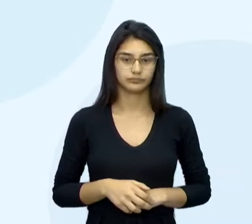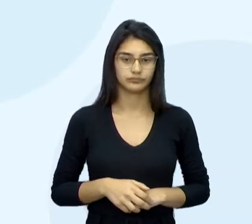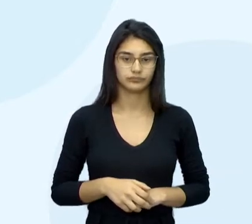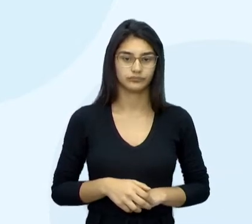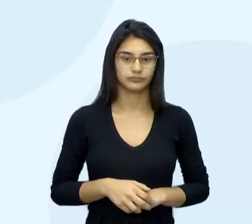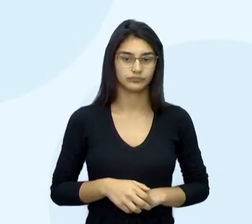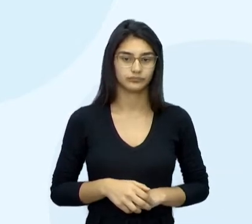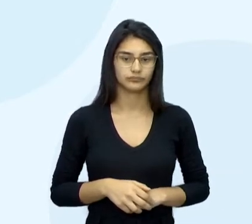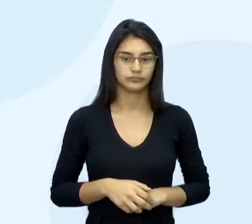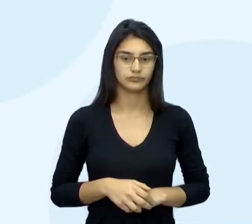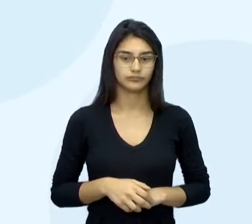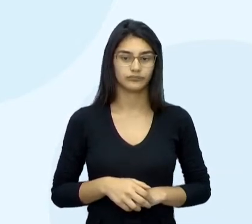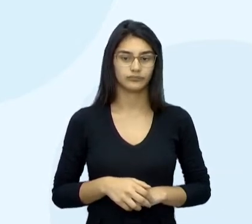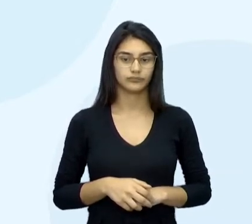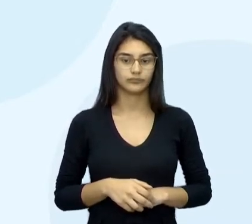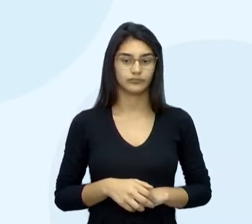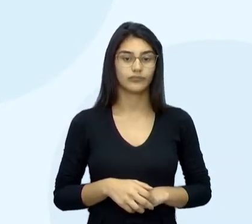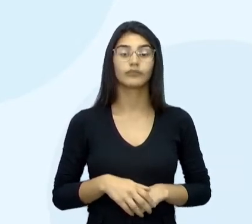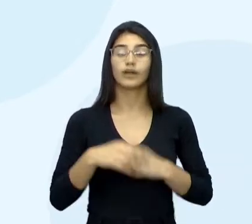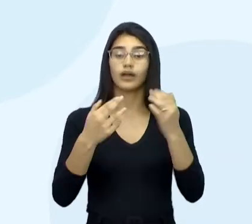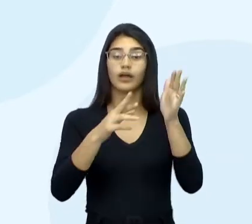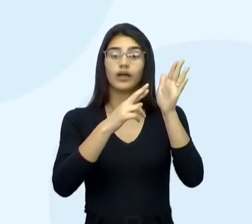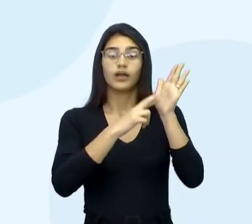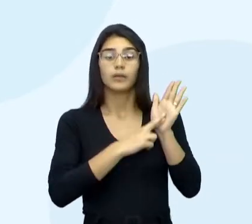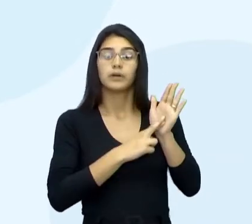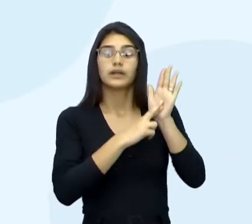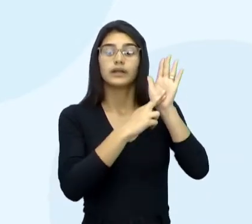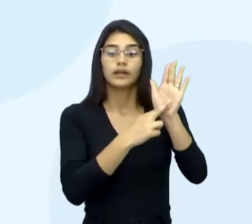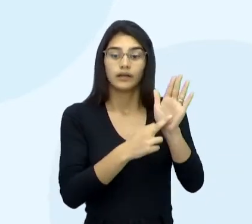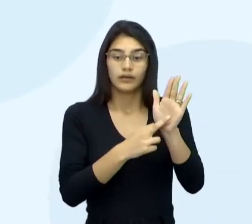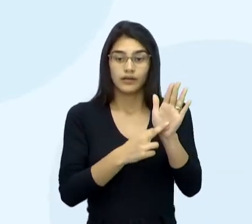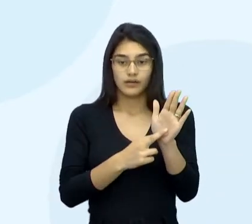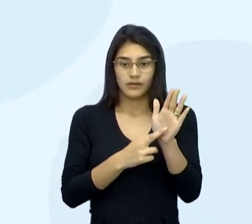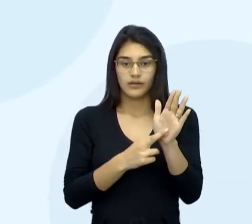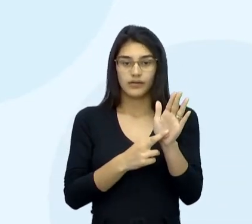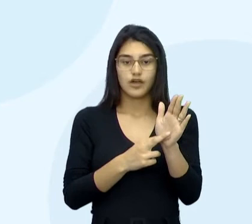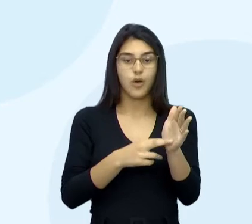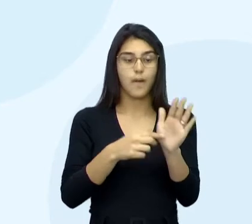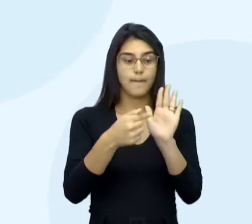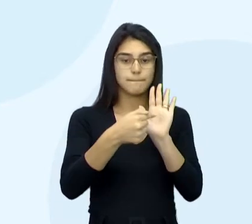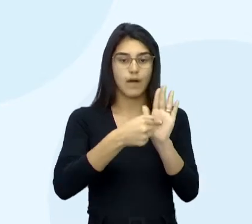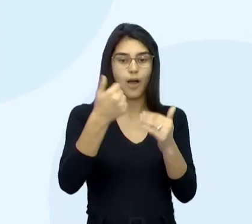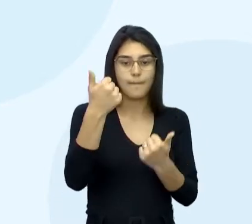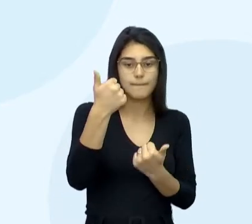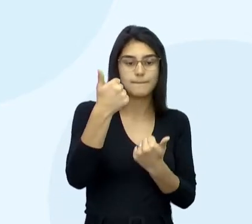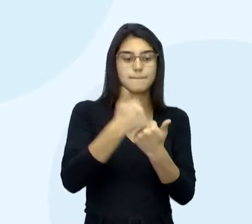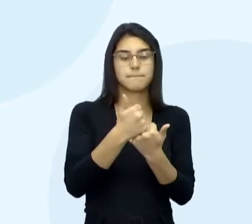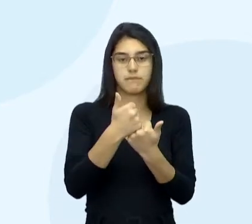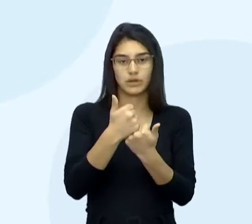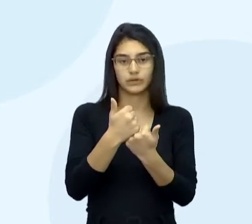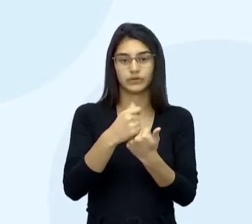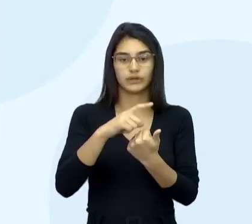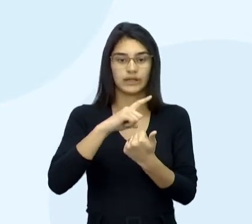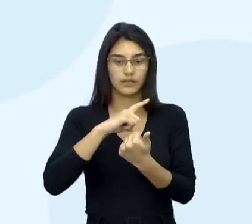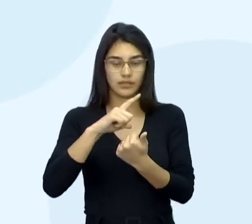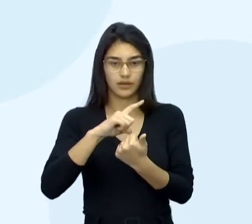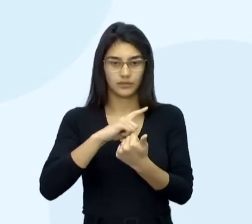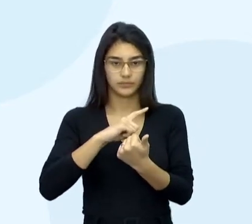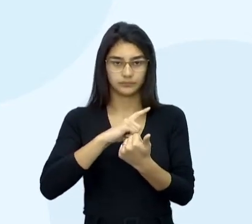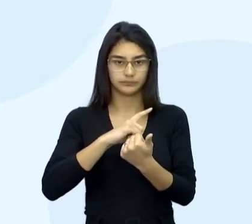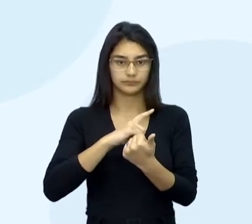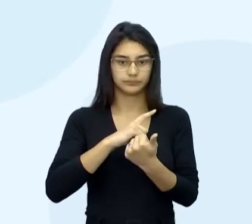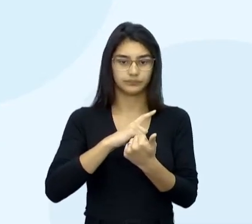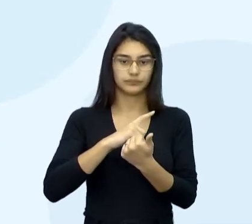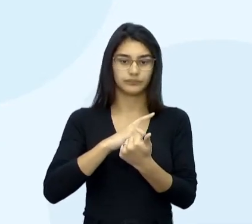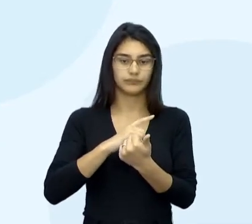está justamente representada com o ponto de apoio, o fulcro. Ali a tesoura é